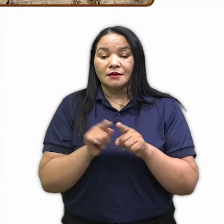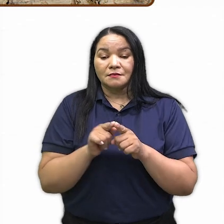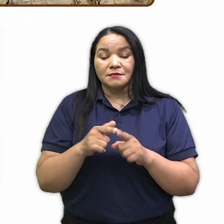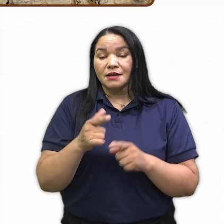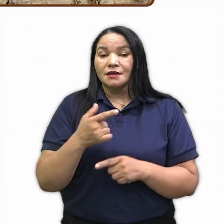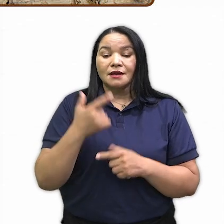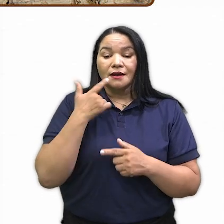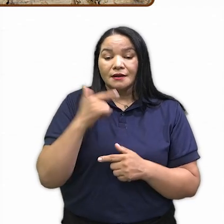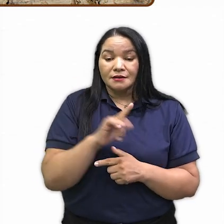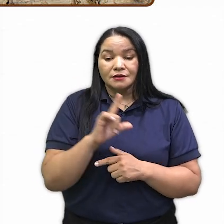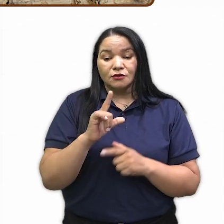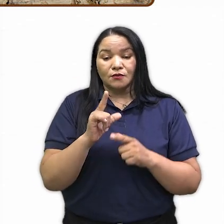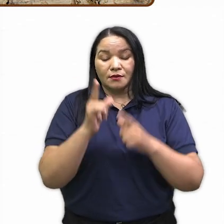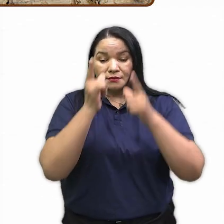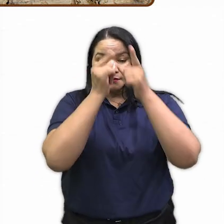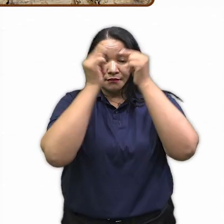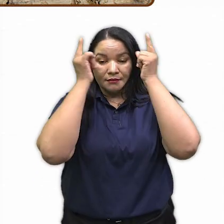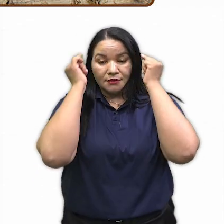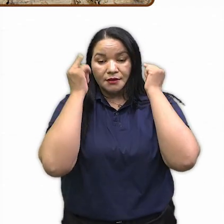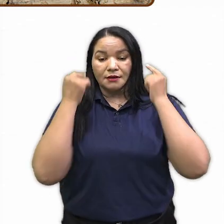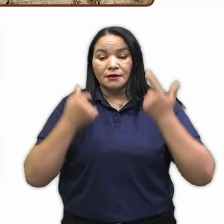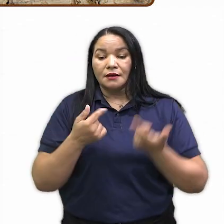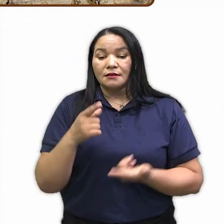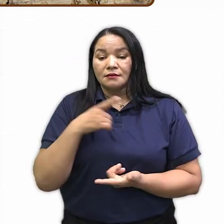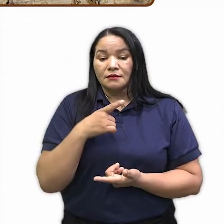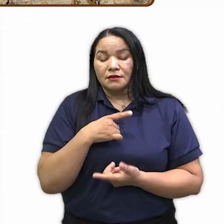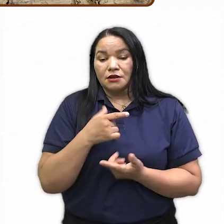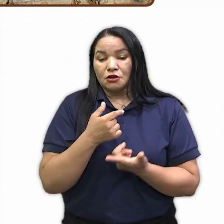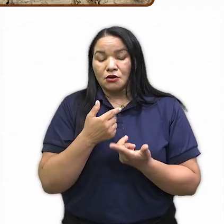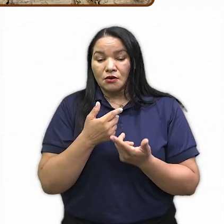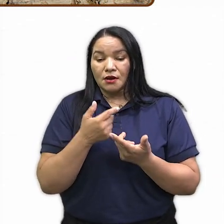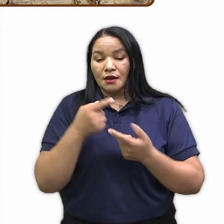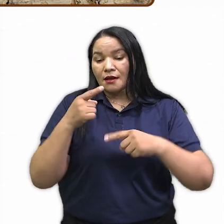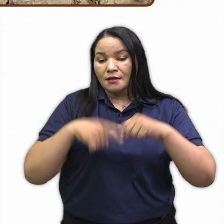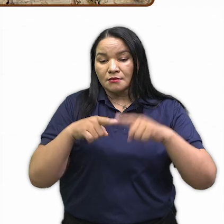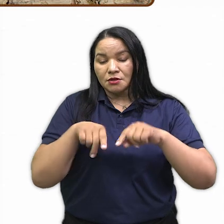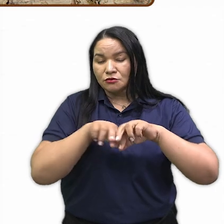influência cultural helênica vão persistir ali com esses elementos